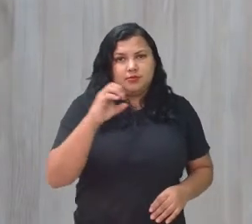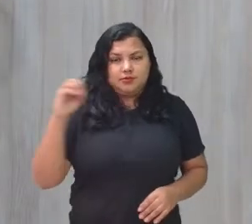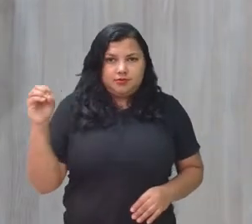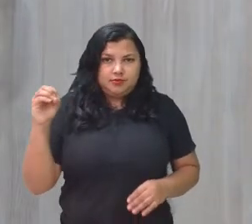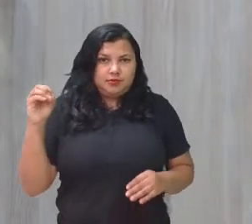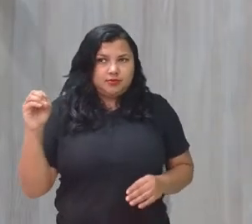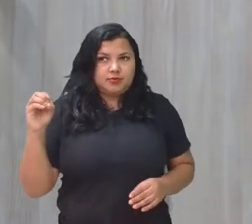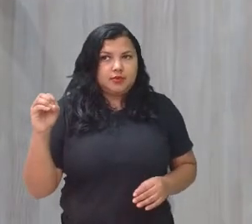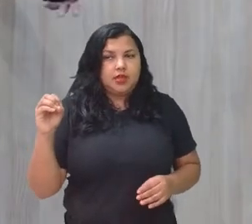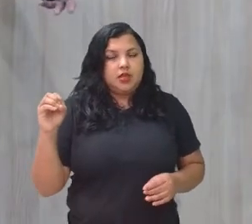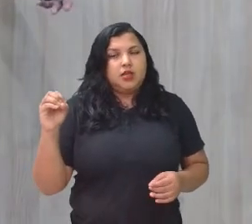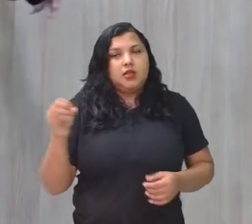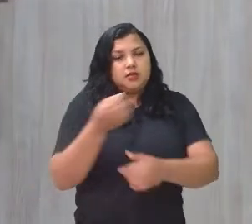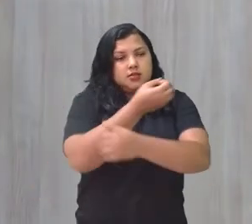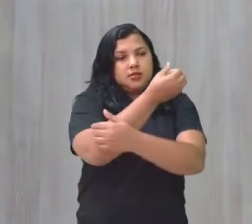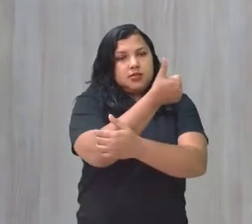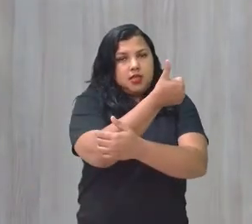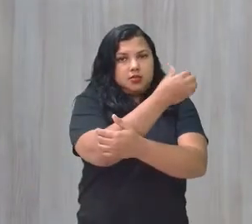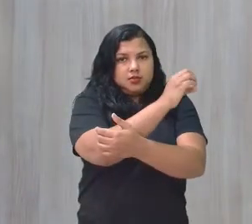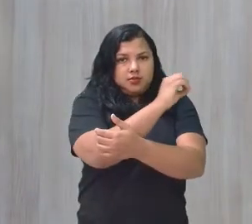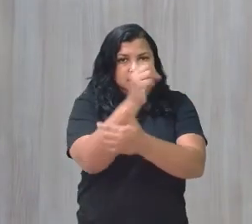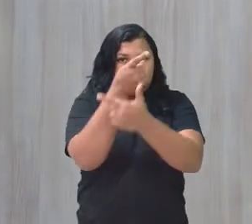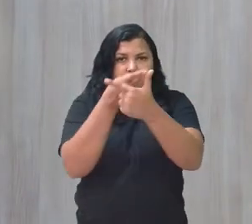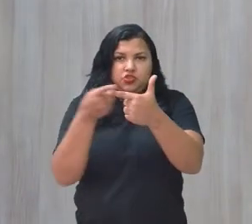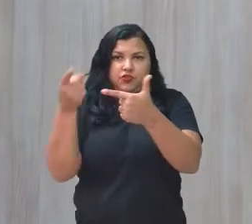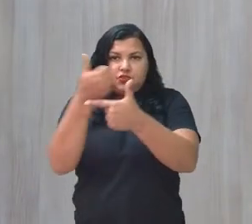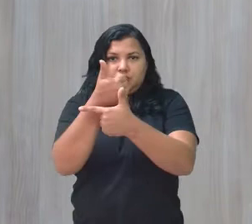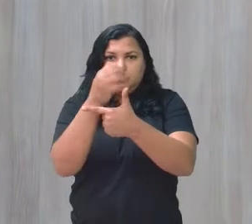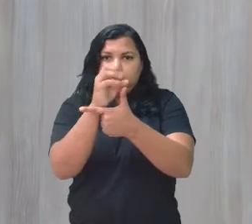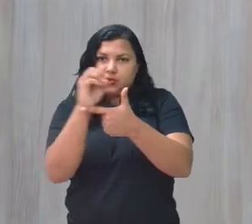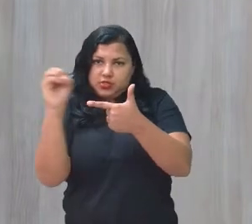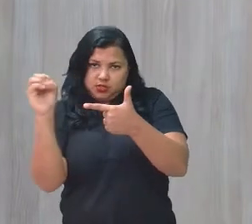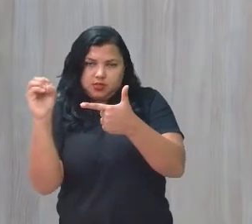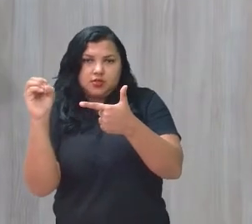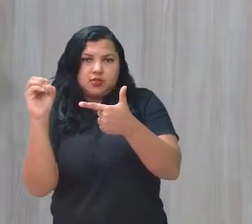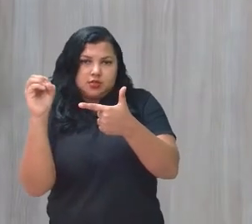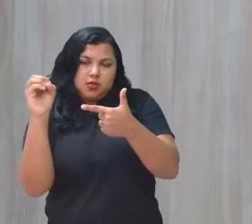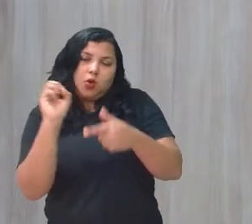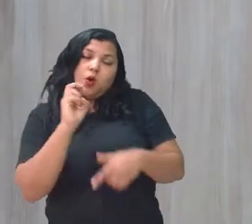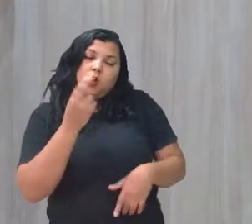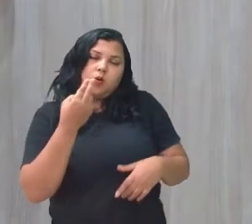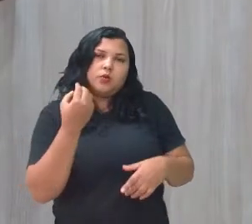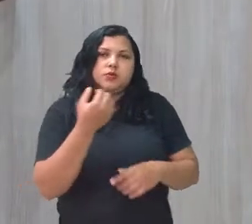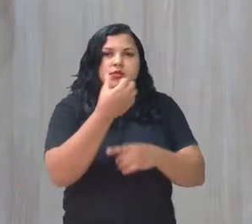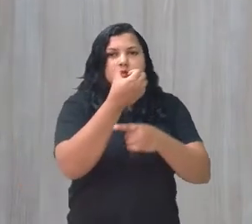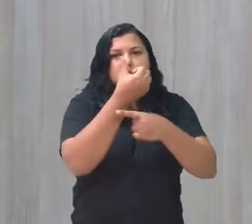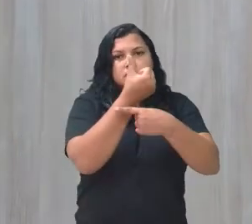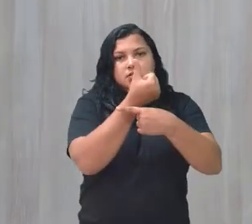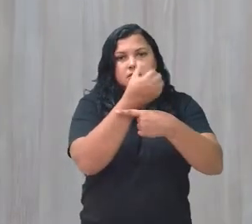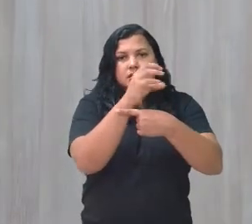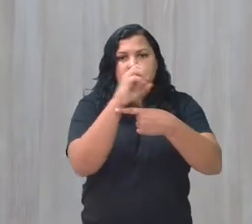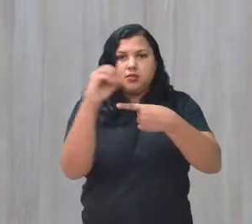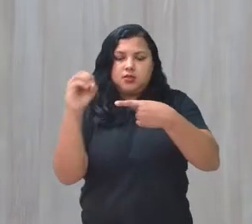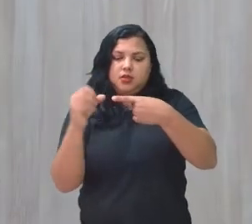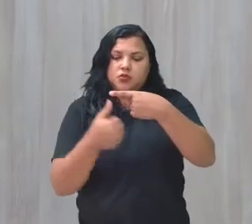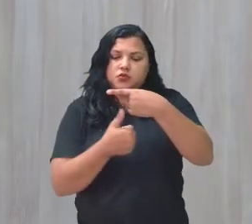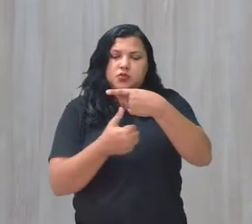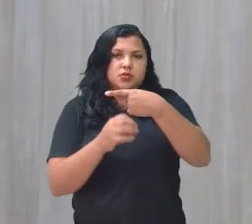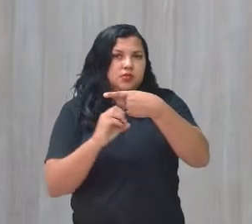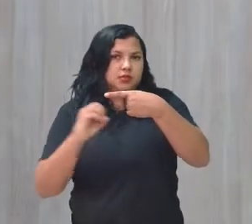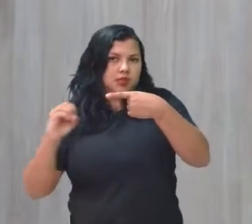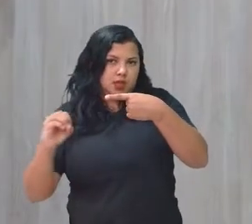em 100 partes iguais. Se você pegar o 600 e dividir em 100 partes iguais, cada parte valerá